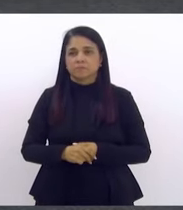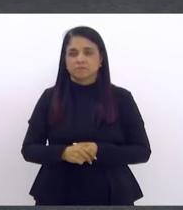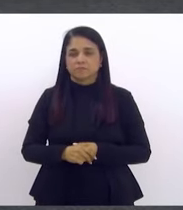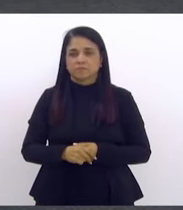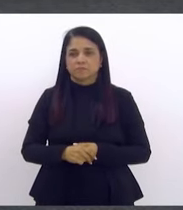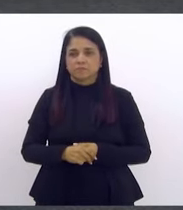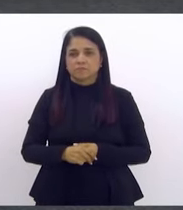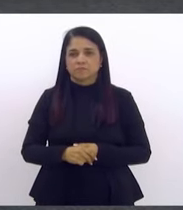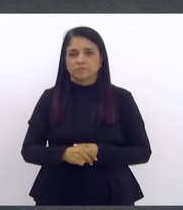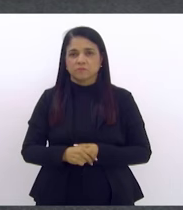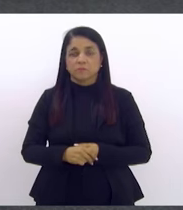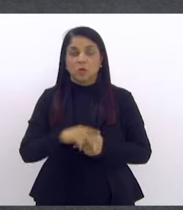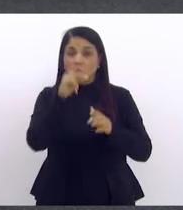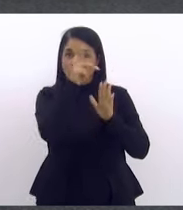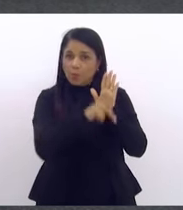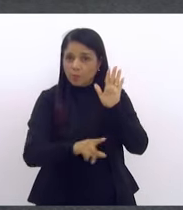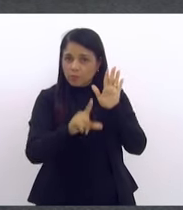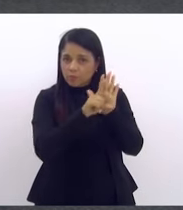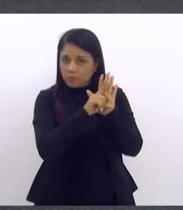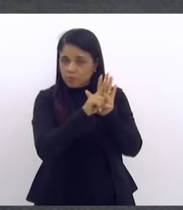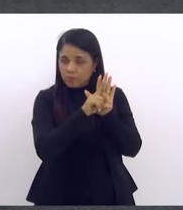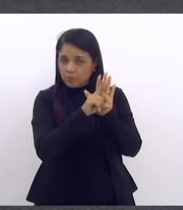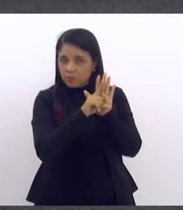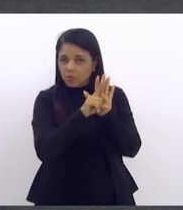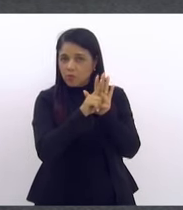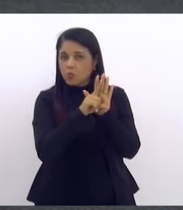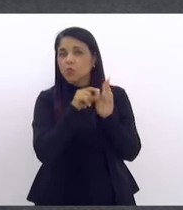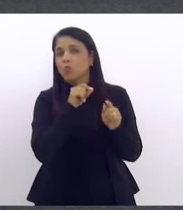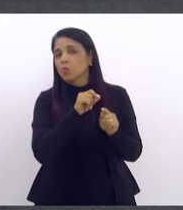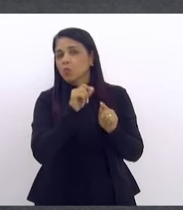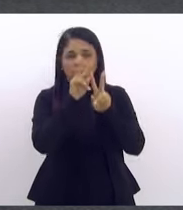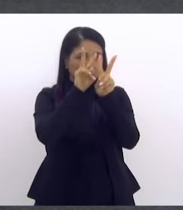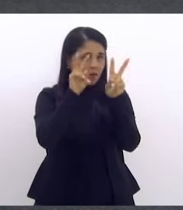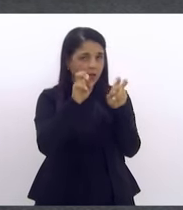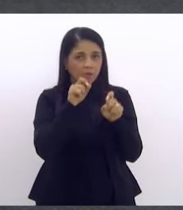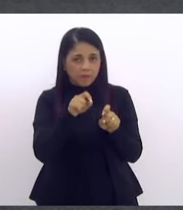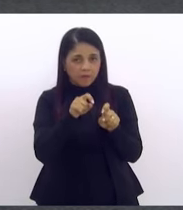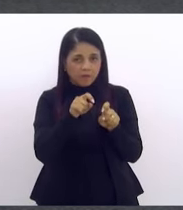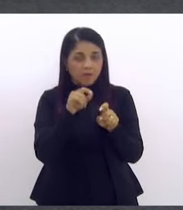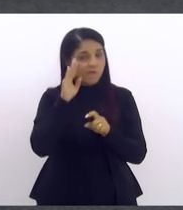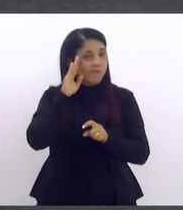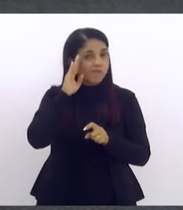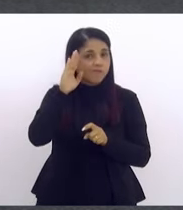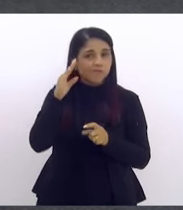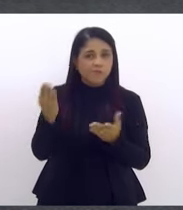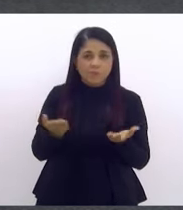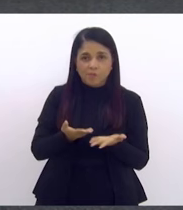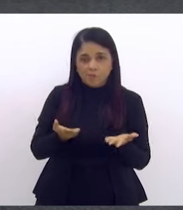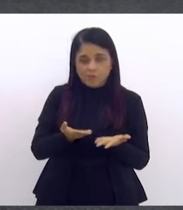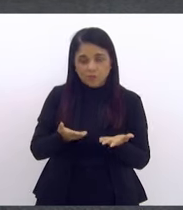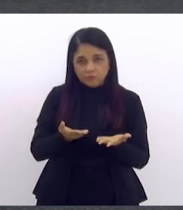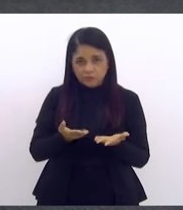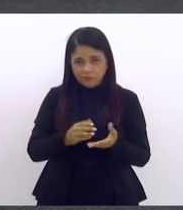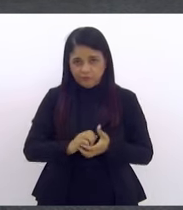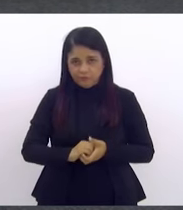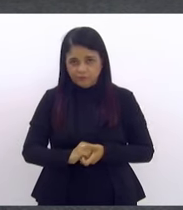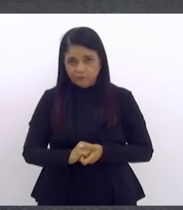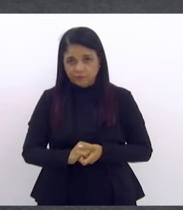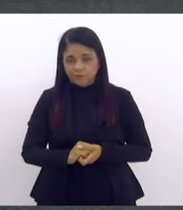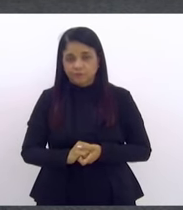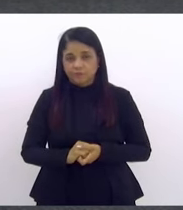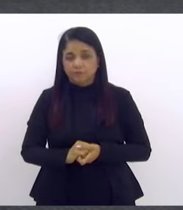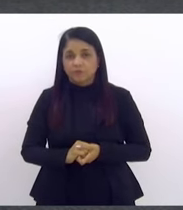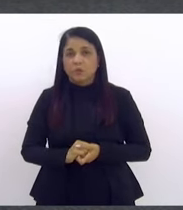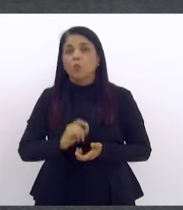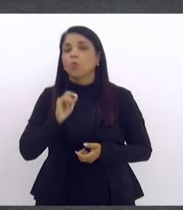o presente projeto de lei cuida de uma questão fundamental nos tempos atuais, deputado Carlos Mink, que